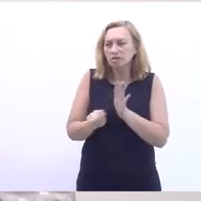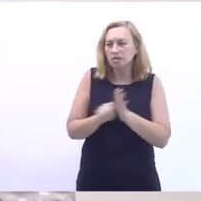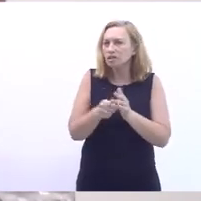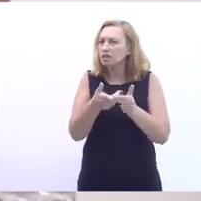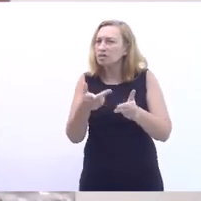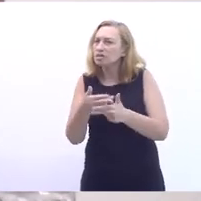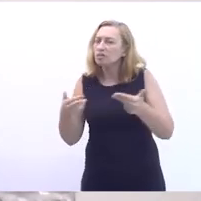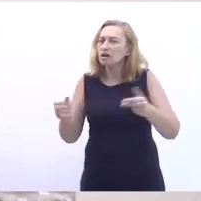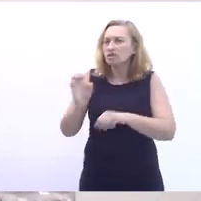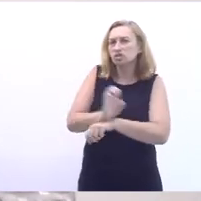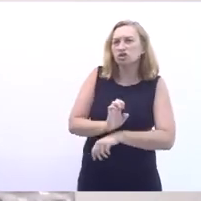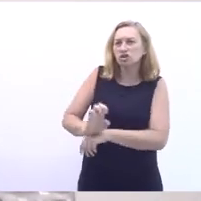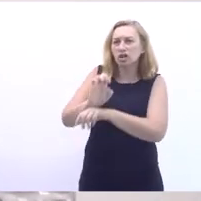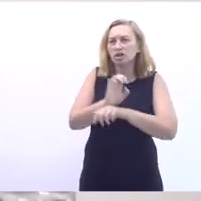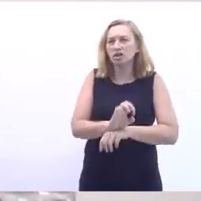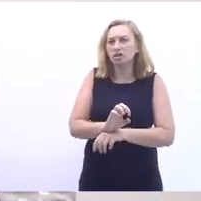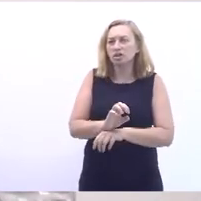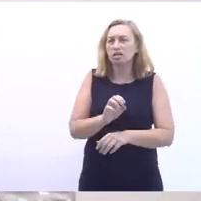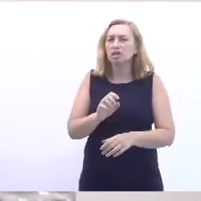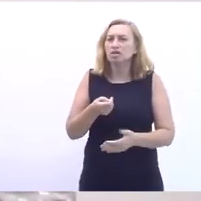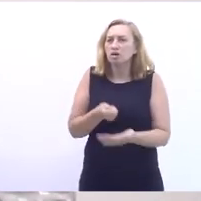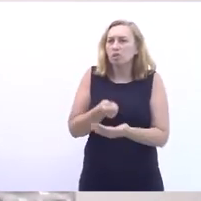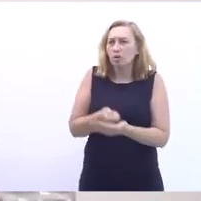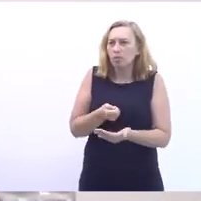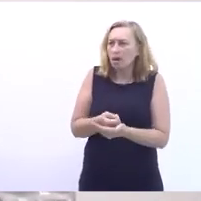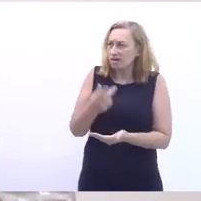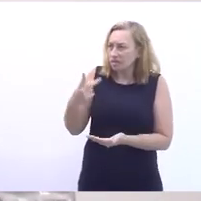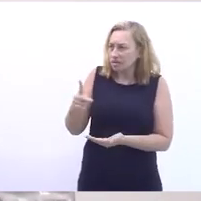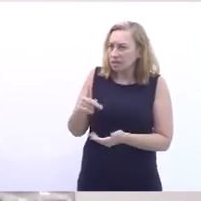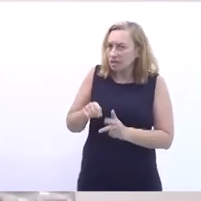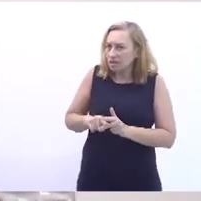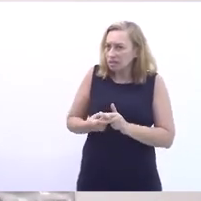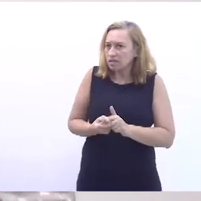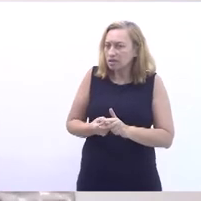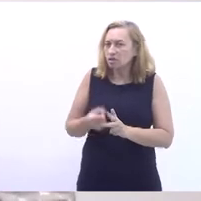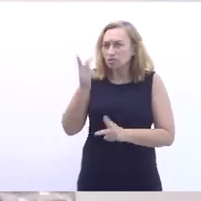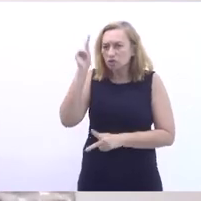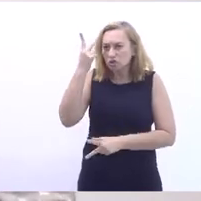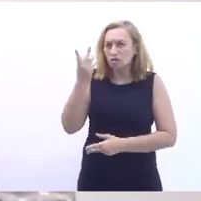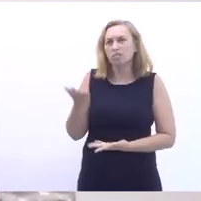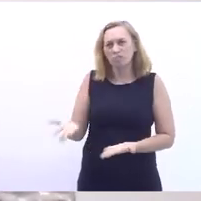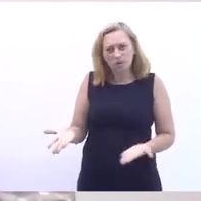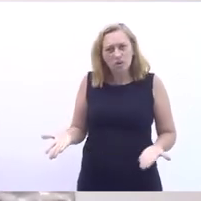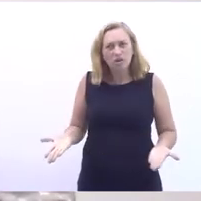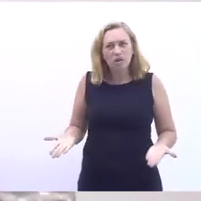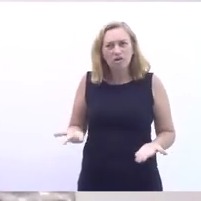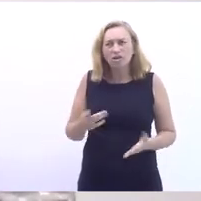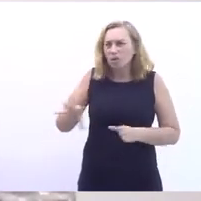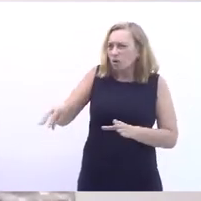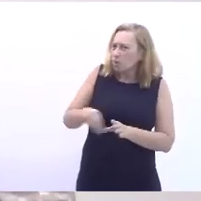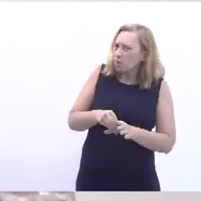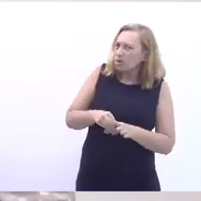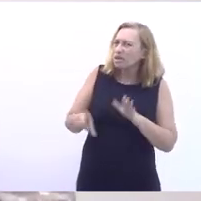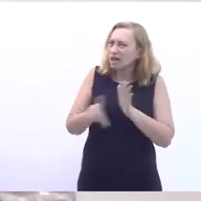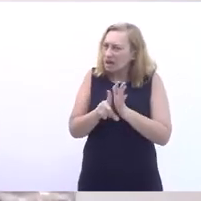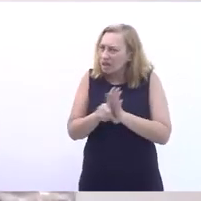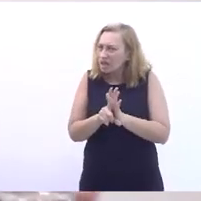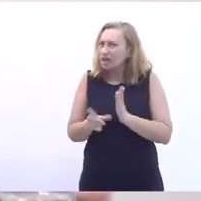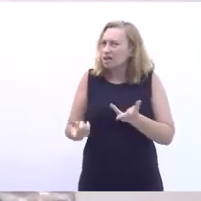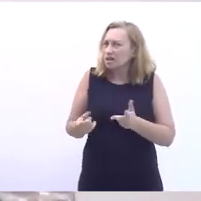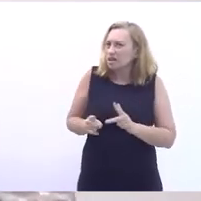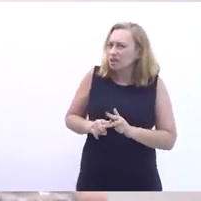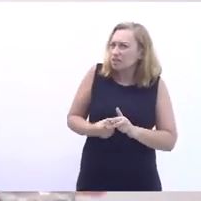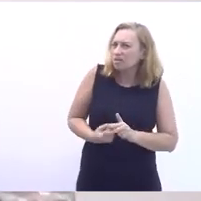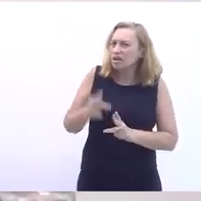vários estados para as cidades EA gente ficou brava deles é essa reparação histórica saco vamos não tem como incluir na lei alguma forma de reparação